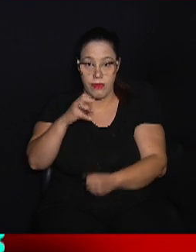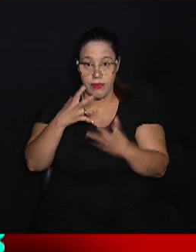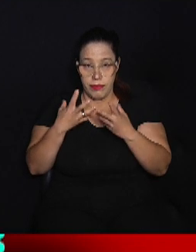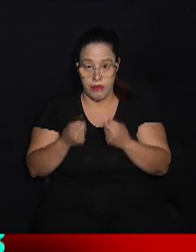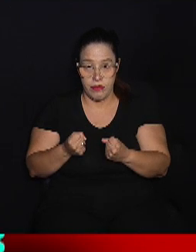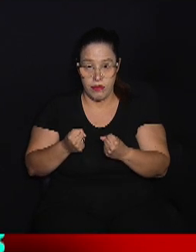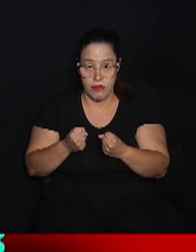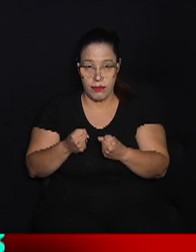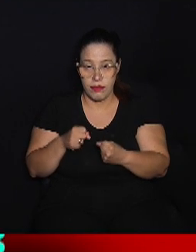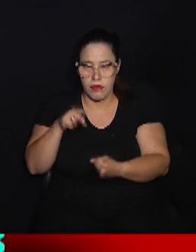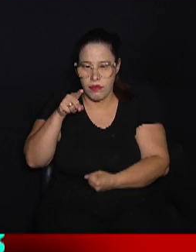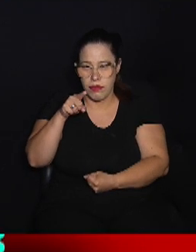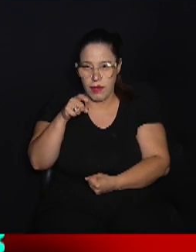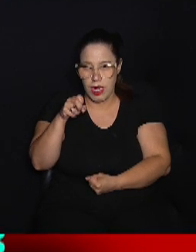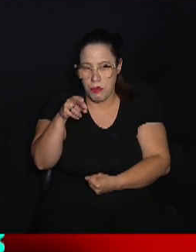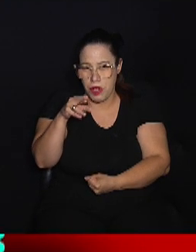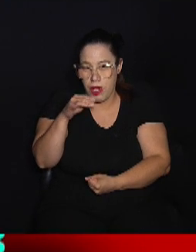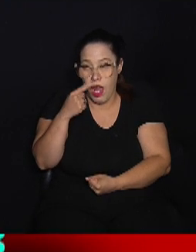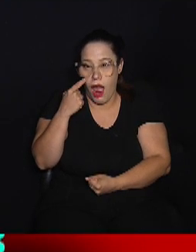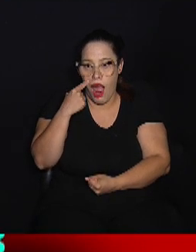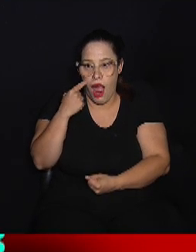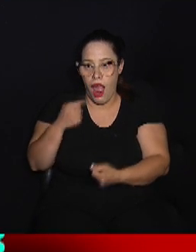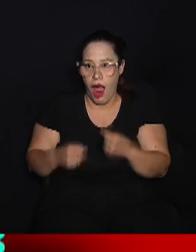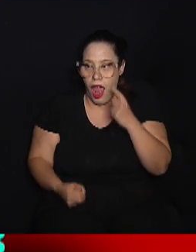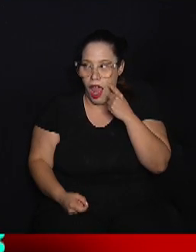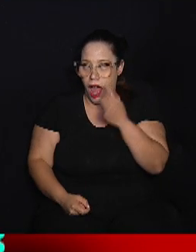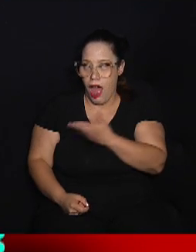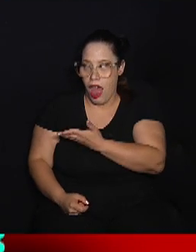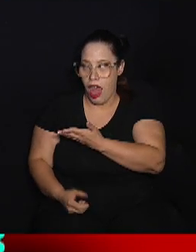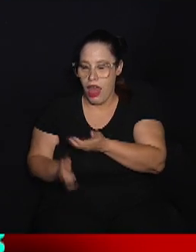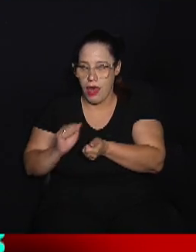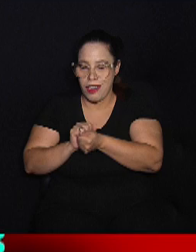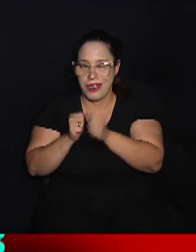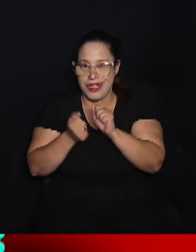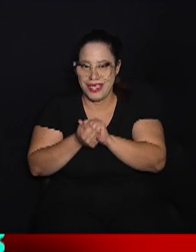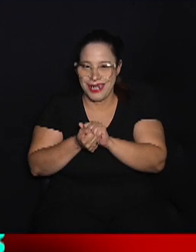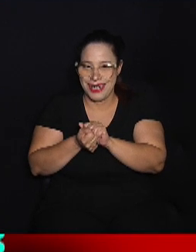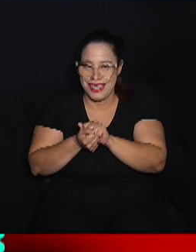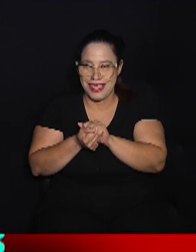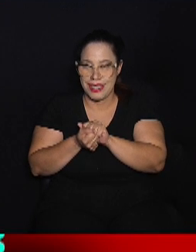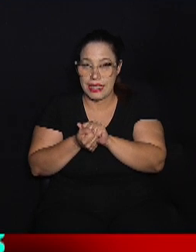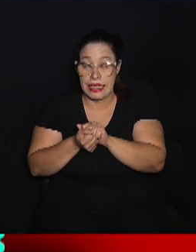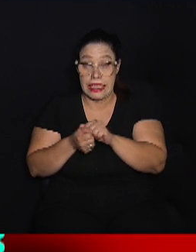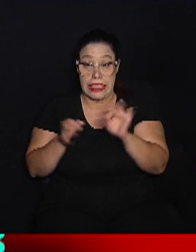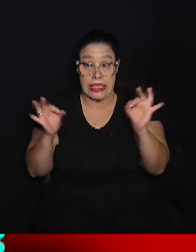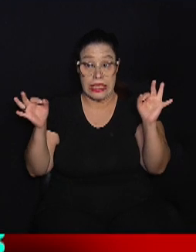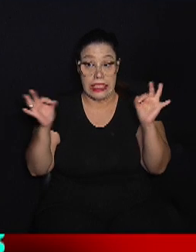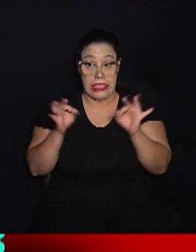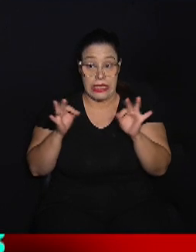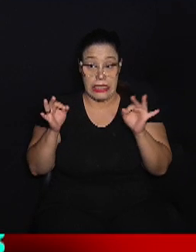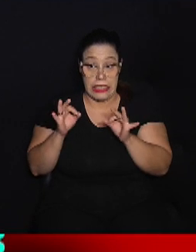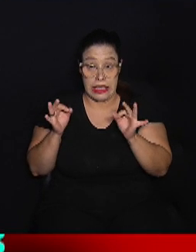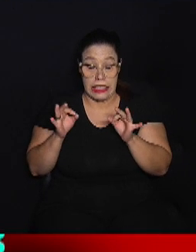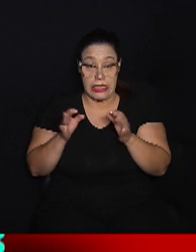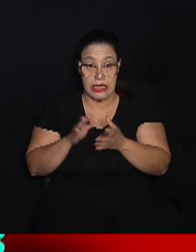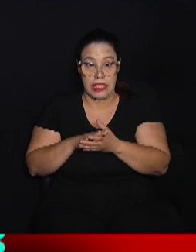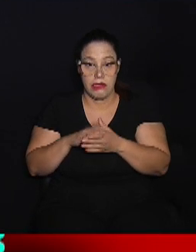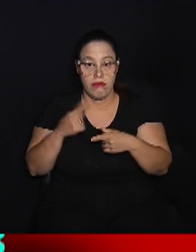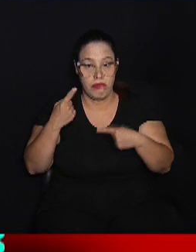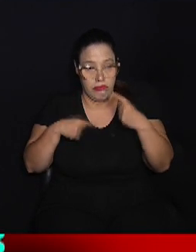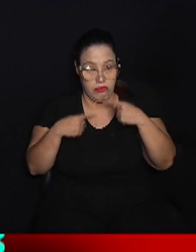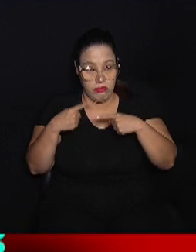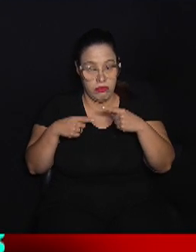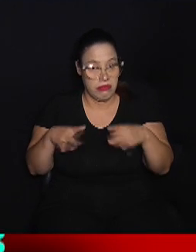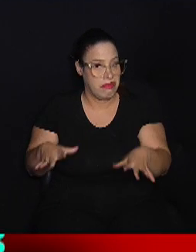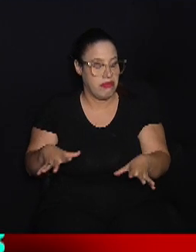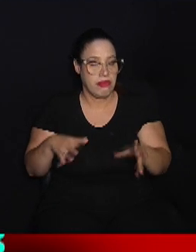Aquela Peça Maldita de Shakespeare, uma adaptação contemporânea da tragédia de Macbeth, que discute